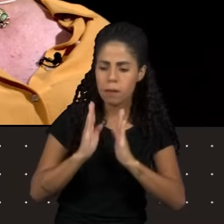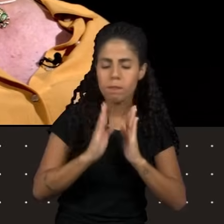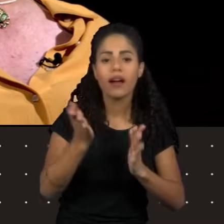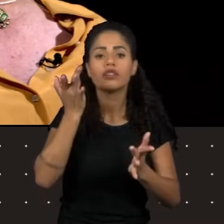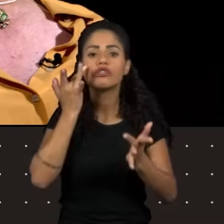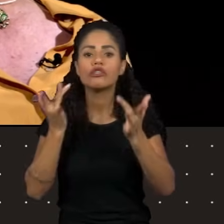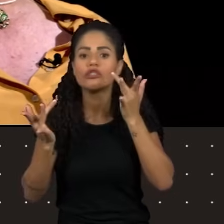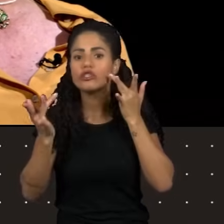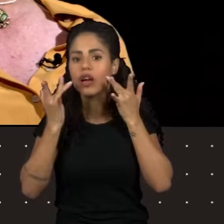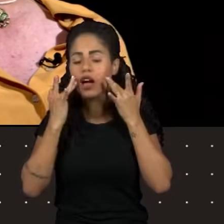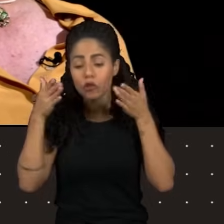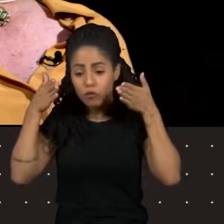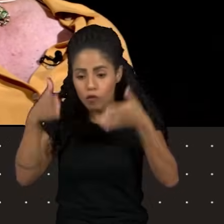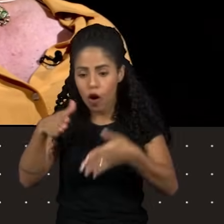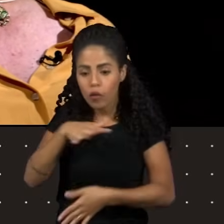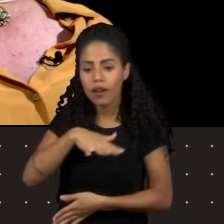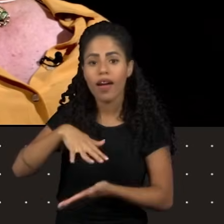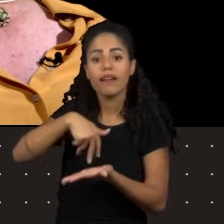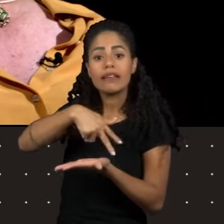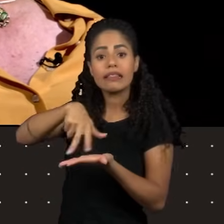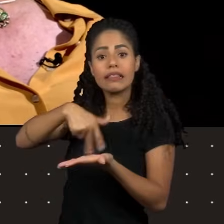dança, mas